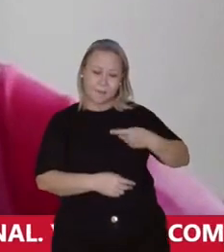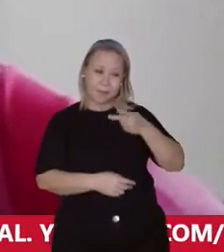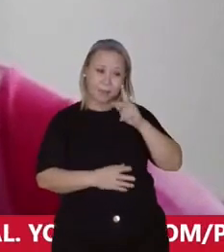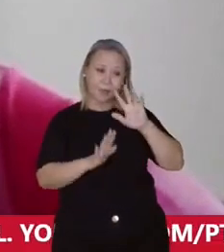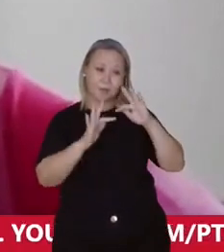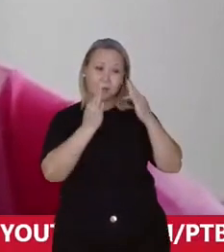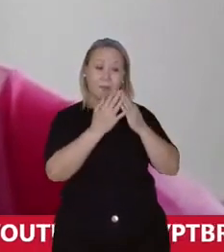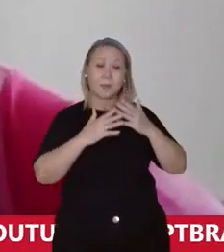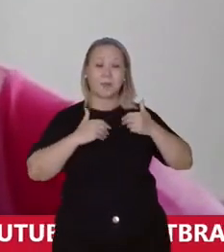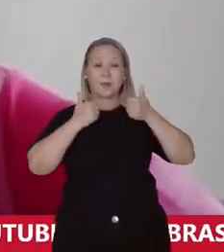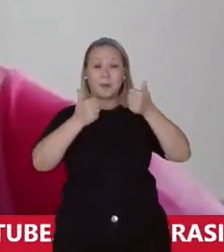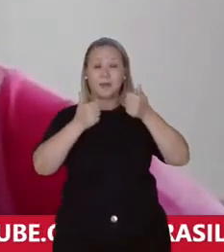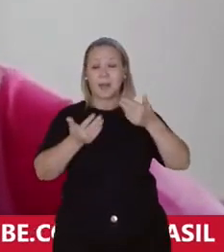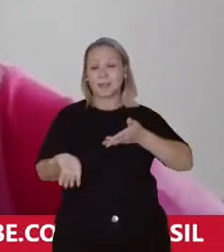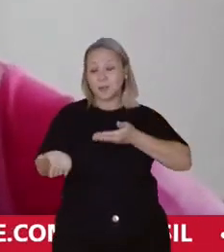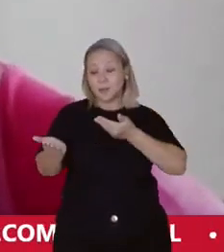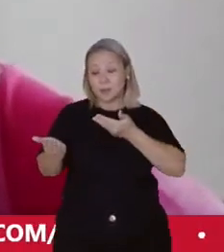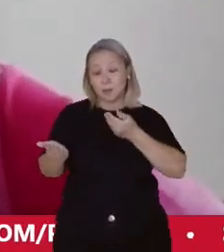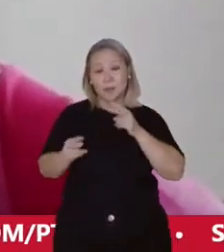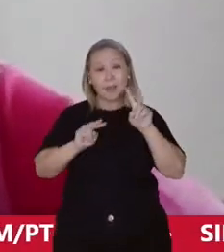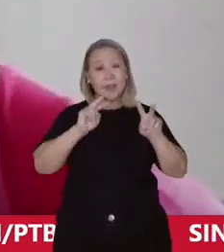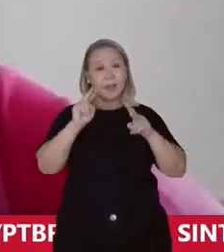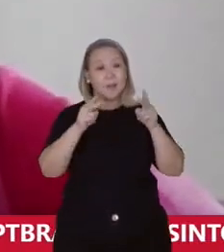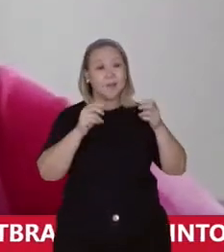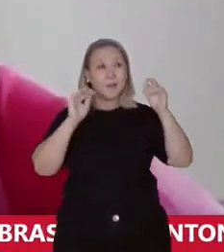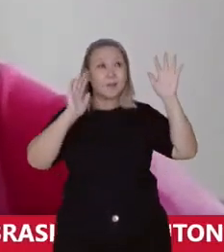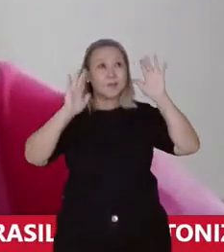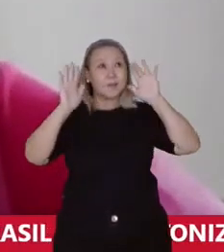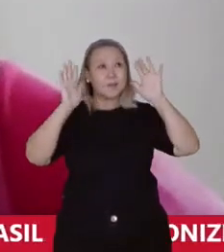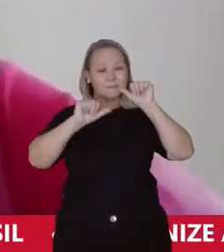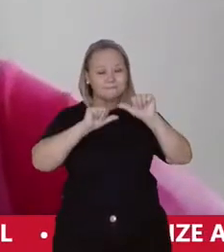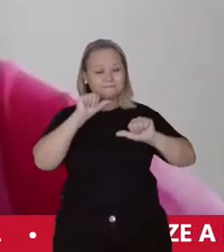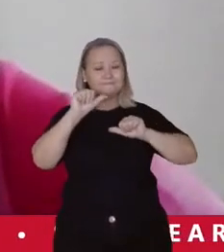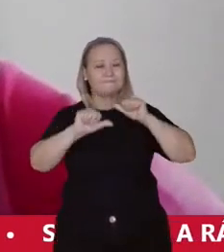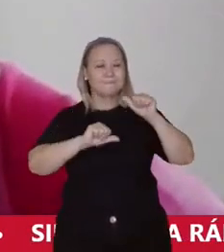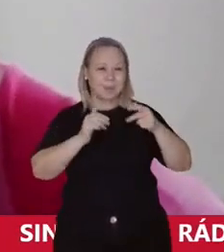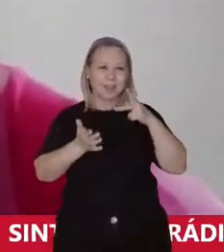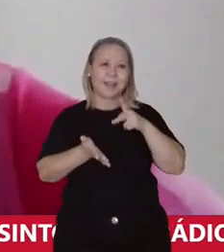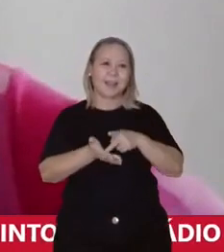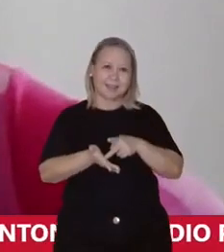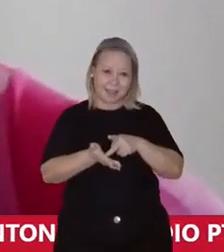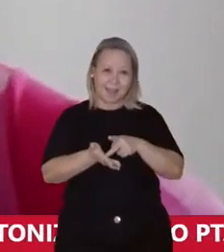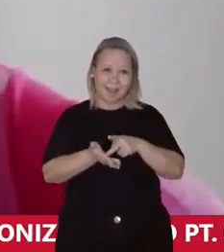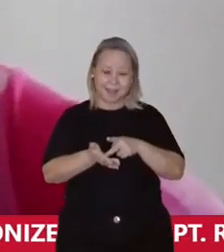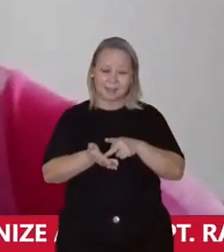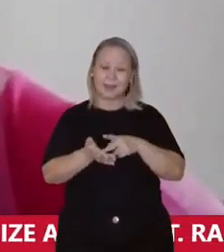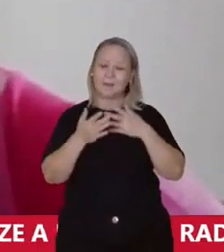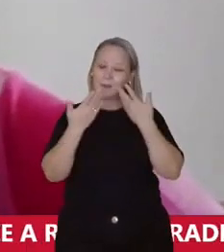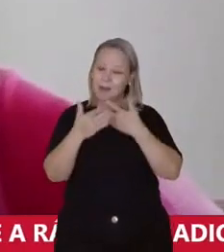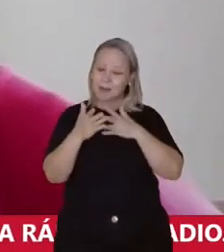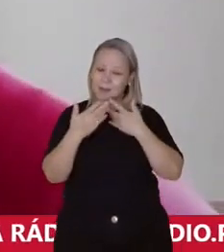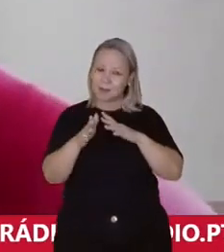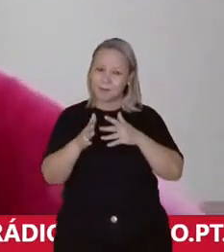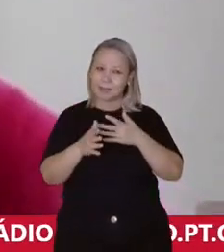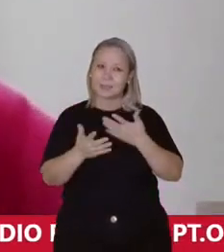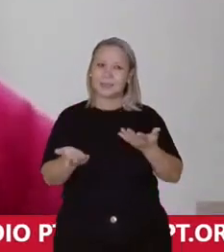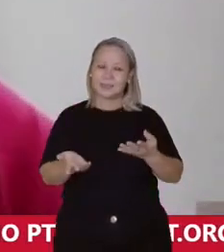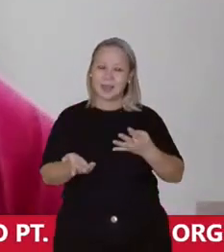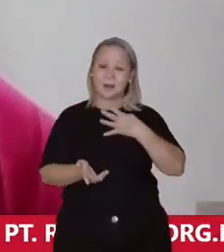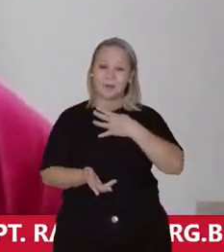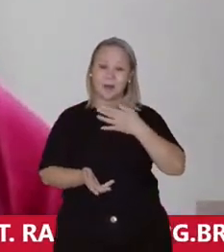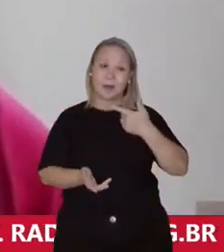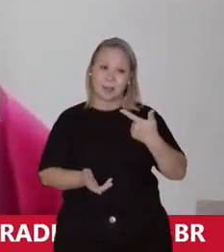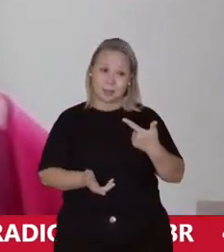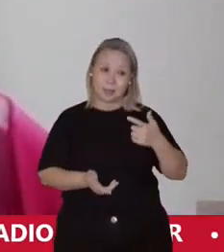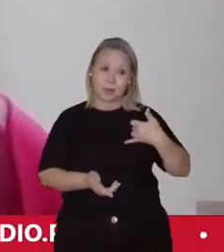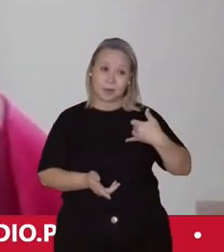juventude viu seus sonhos virarem realidades com os governos do PT. Então, falar dos 42 anos do Partido dos Trabalhadores é falar